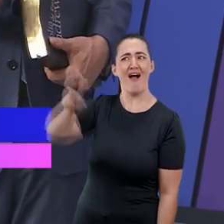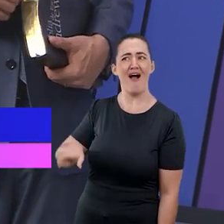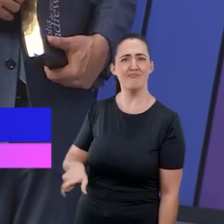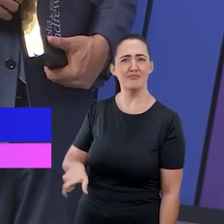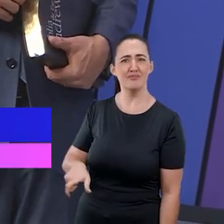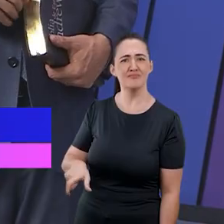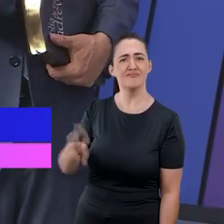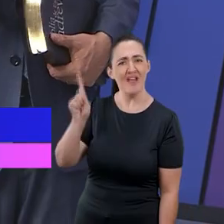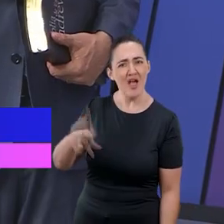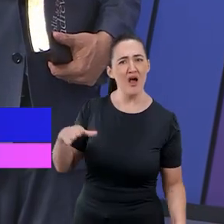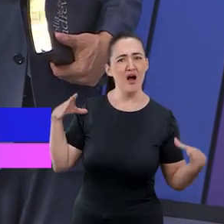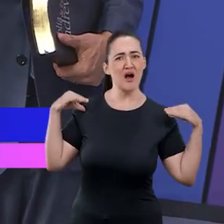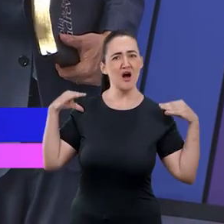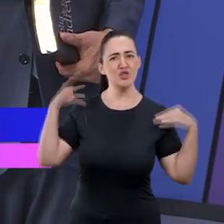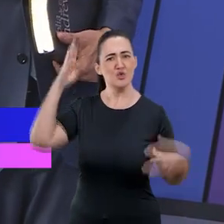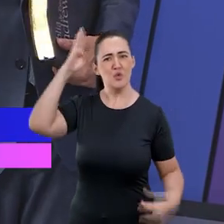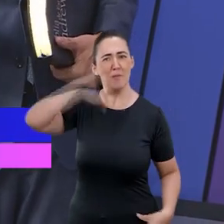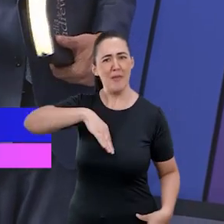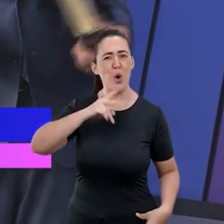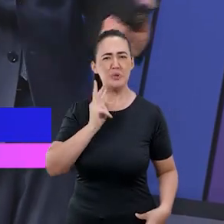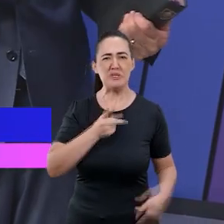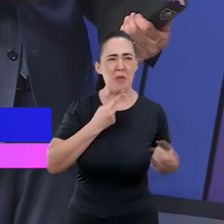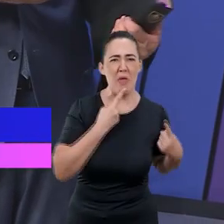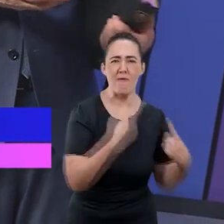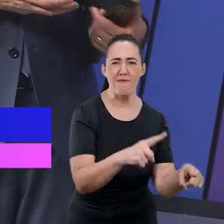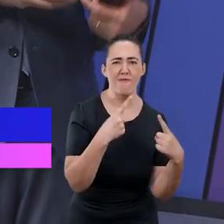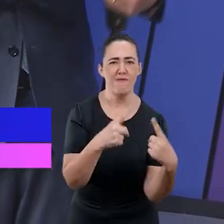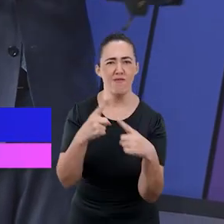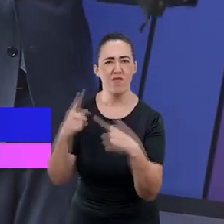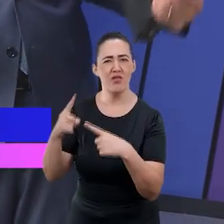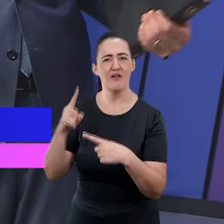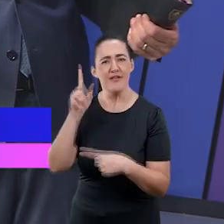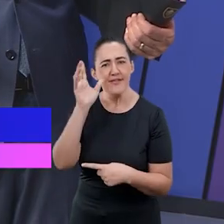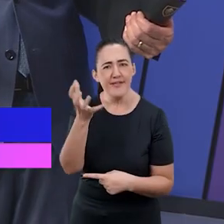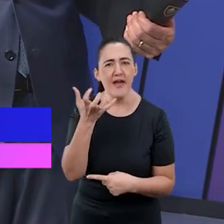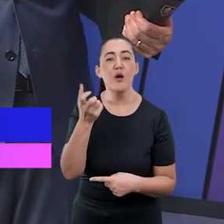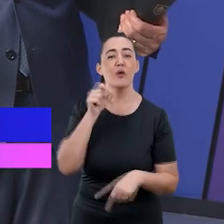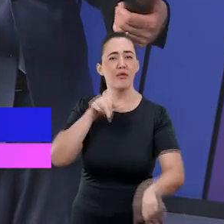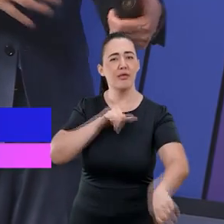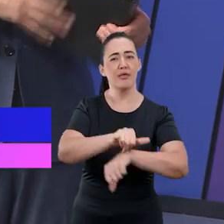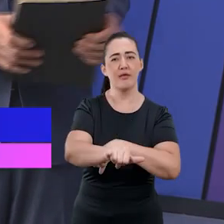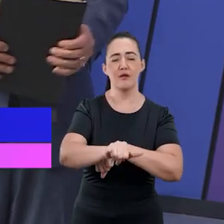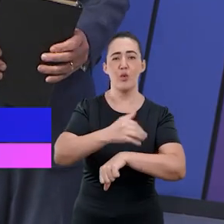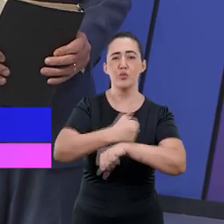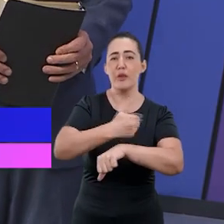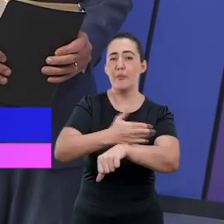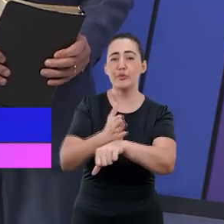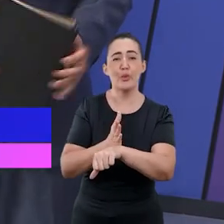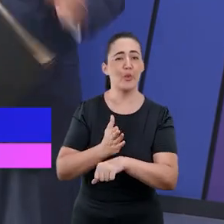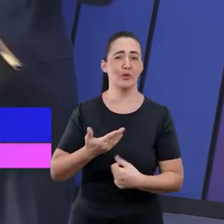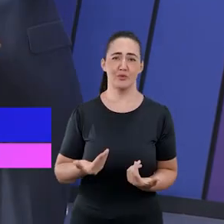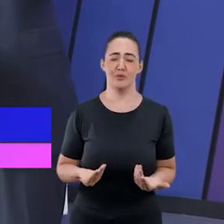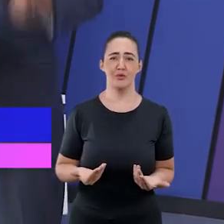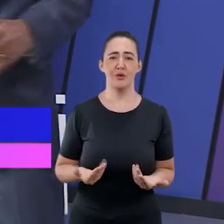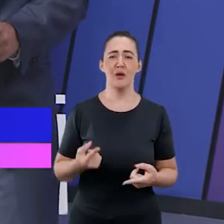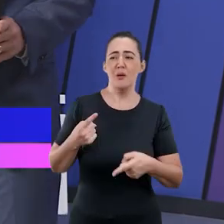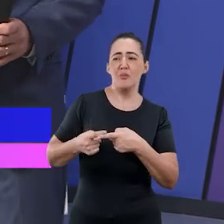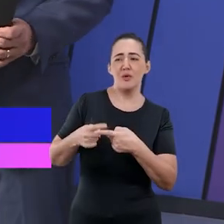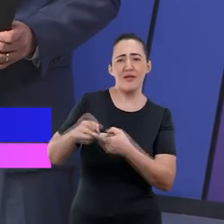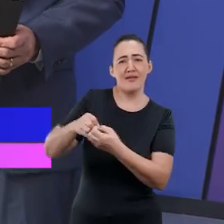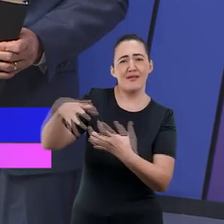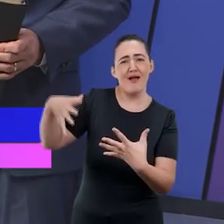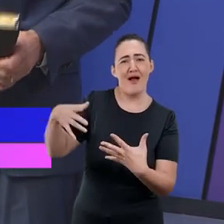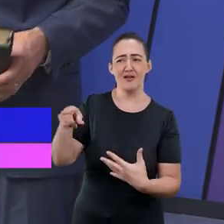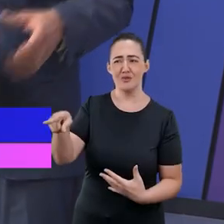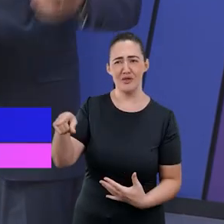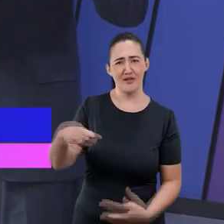contra você, e que está o tempo todo nos levando para longe de Deus. Por que ele existe? Por quanto tempo ele vai